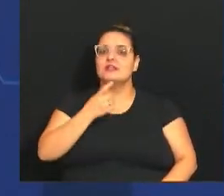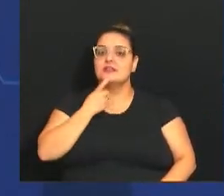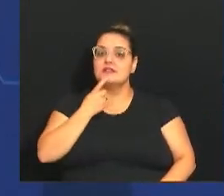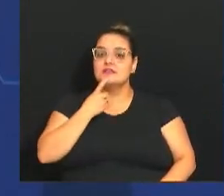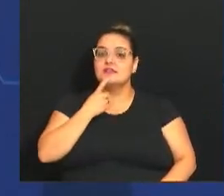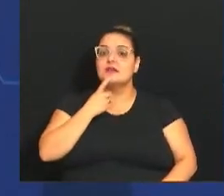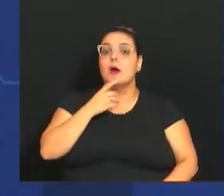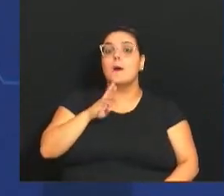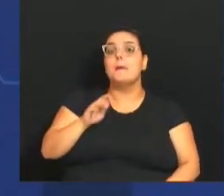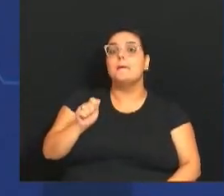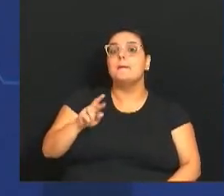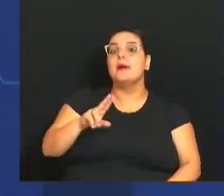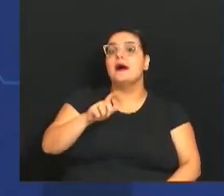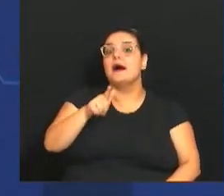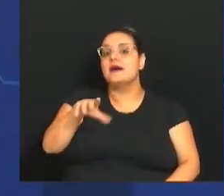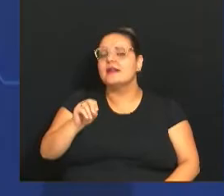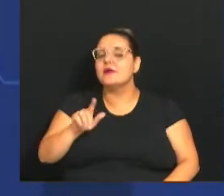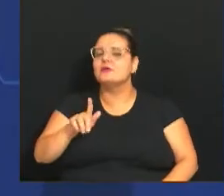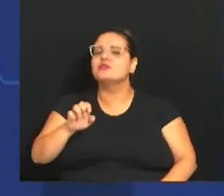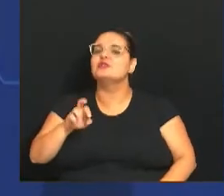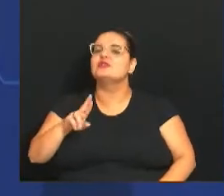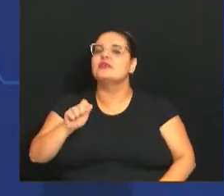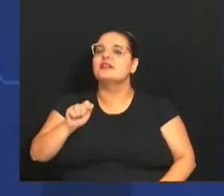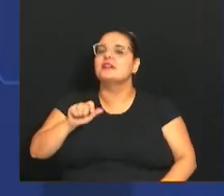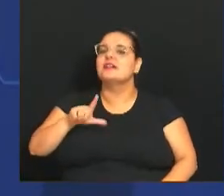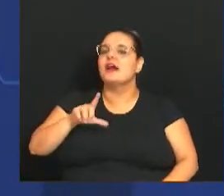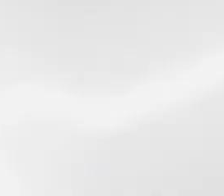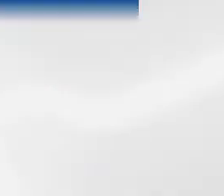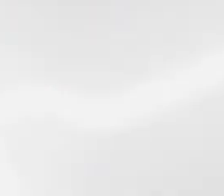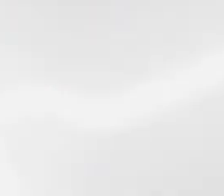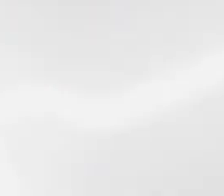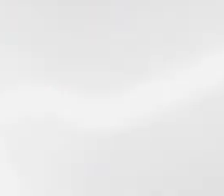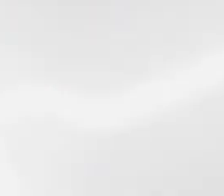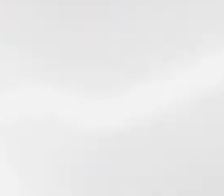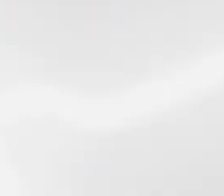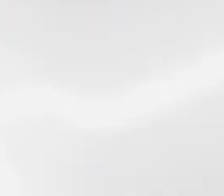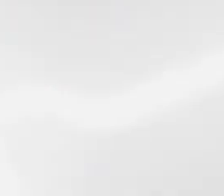Barão Geraldo. Então, mapa na tela.